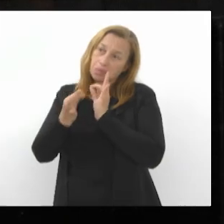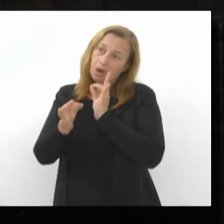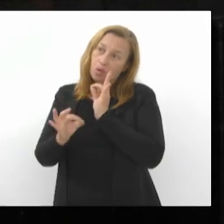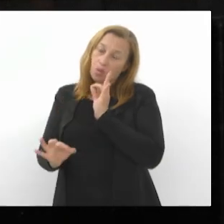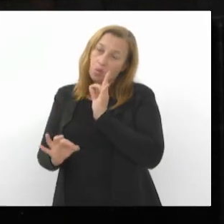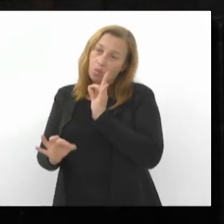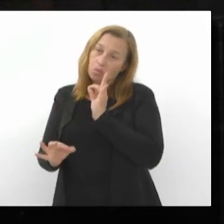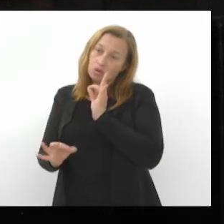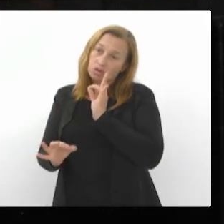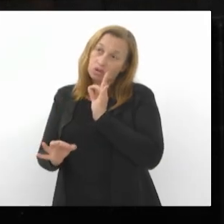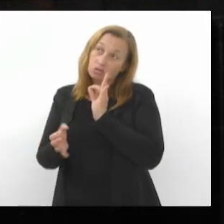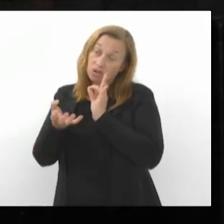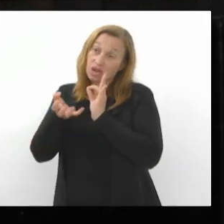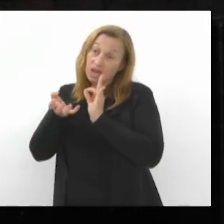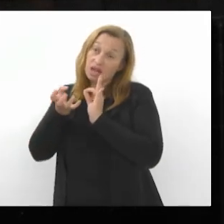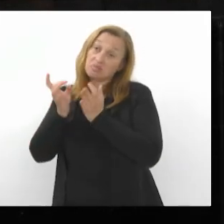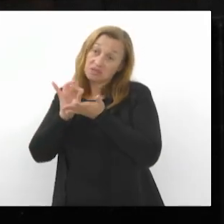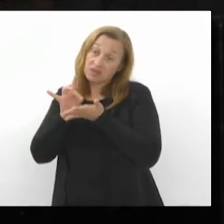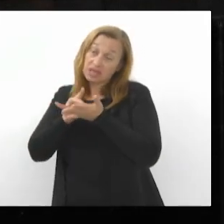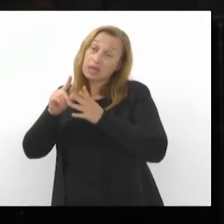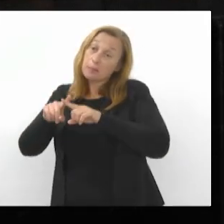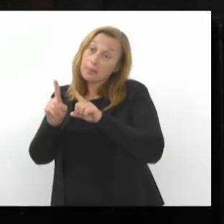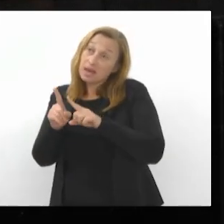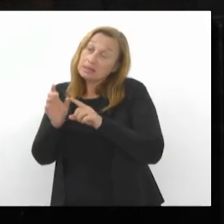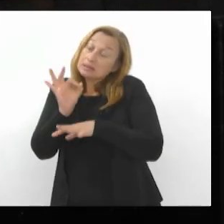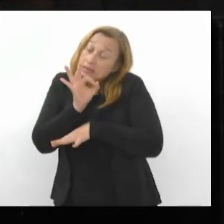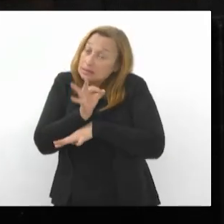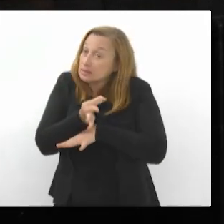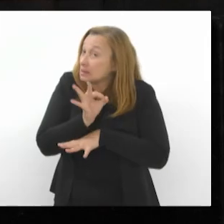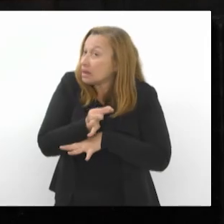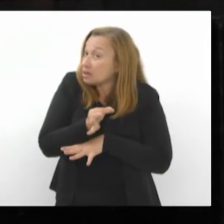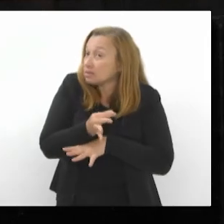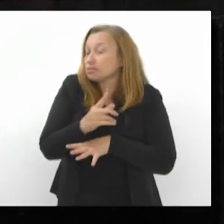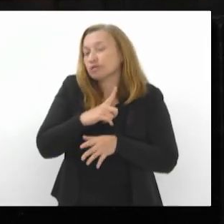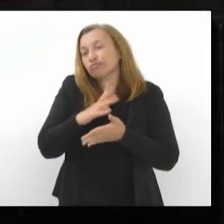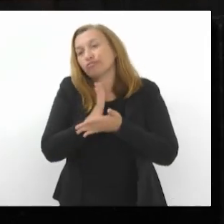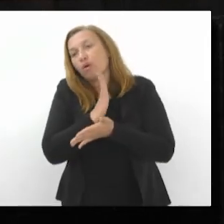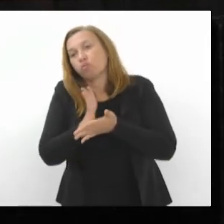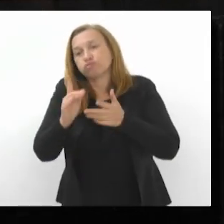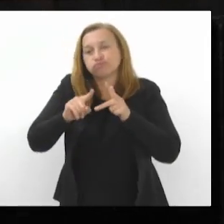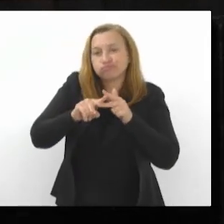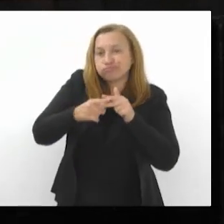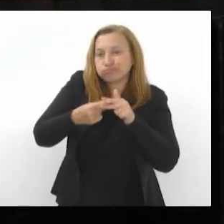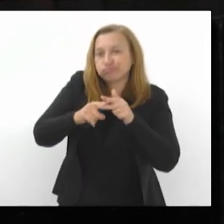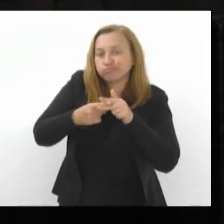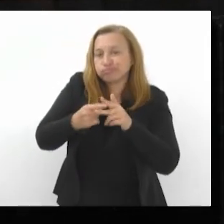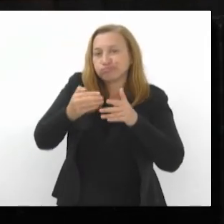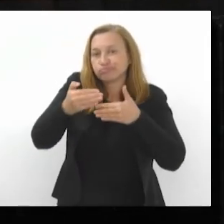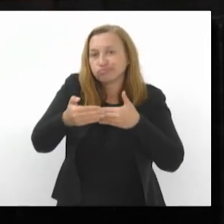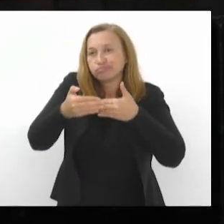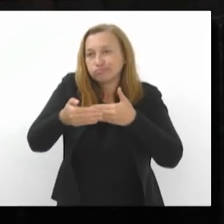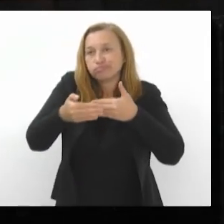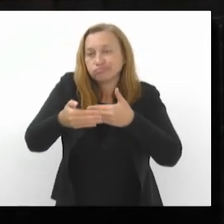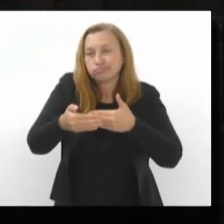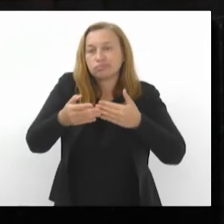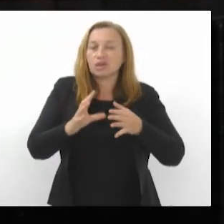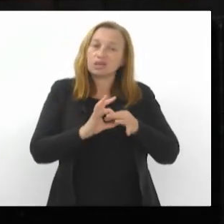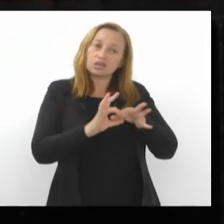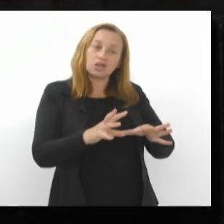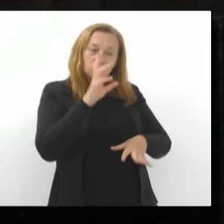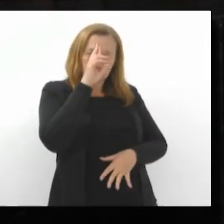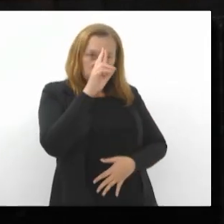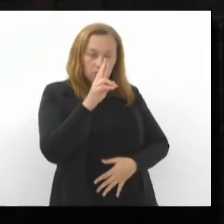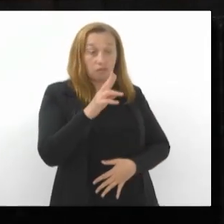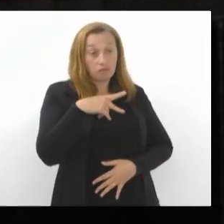sonhos, mas que houve, de fato, alguns avanços, e dou a parte a Vossa